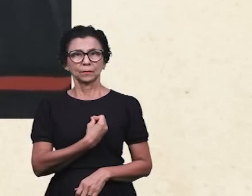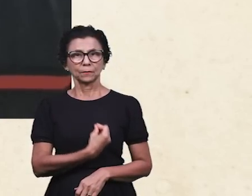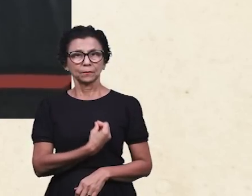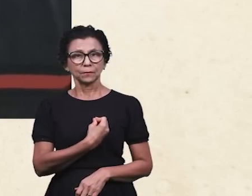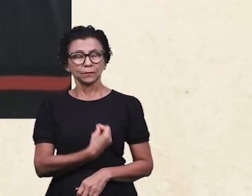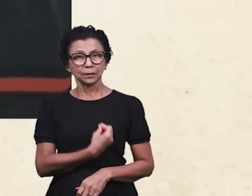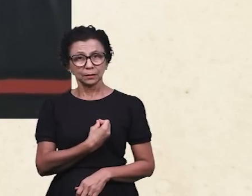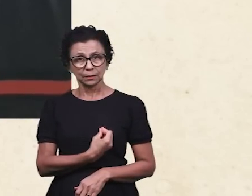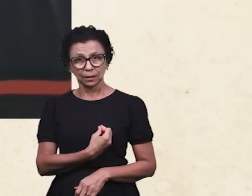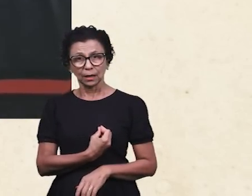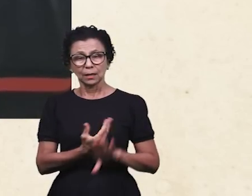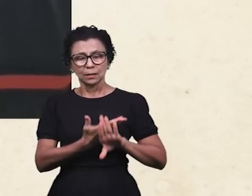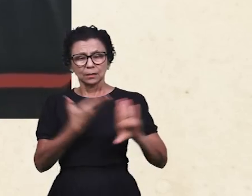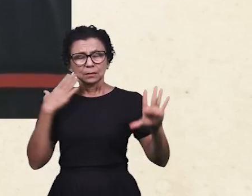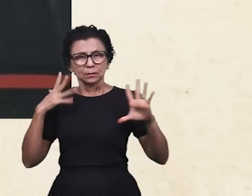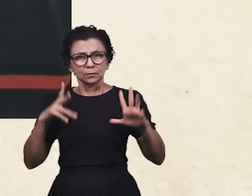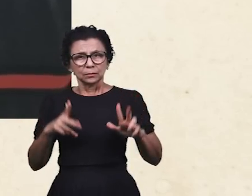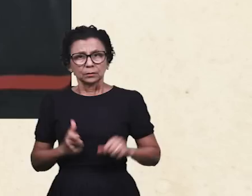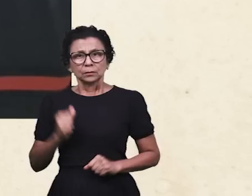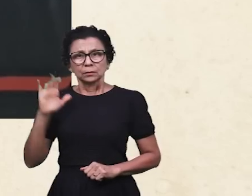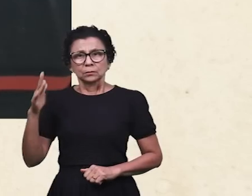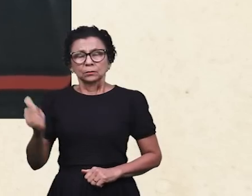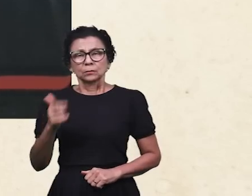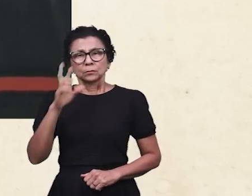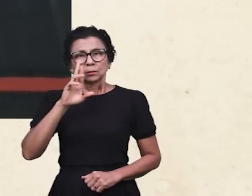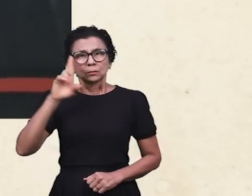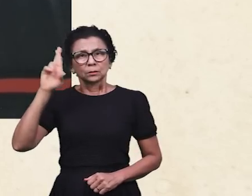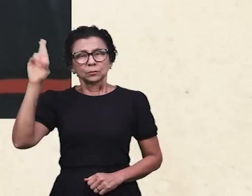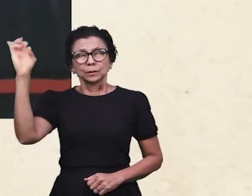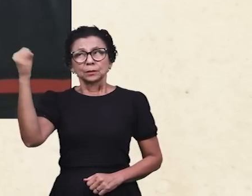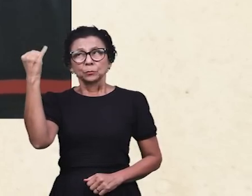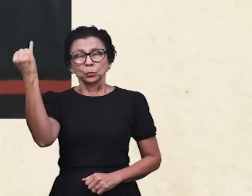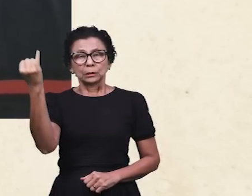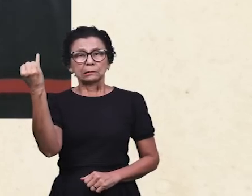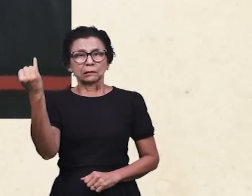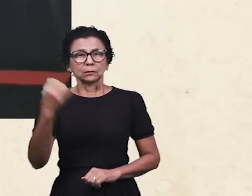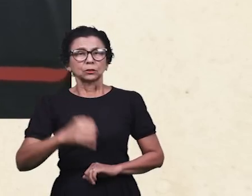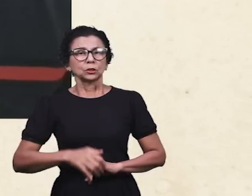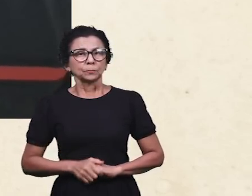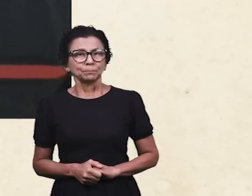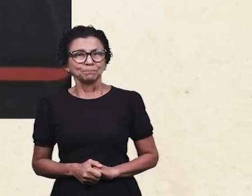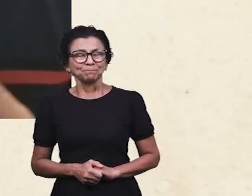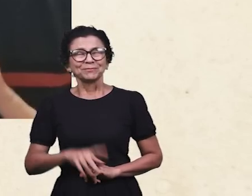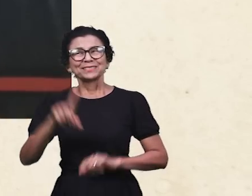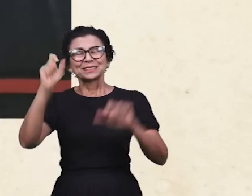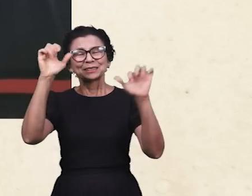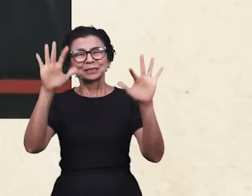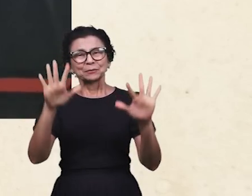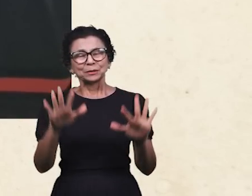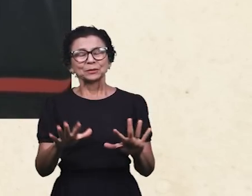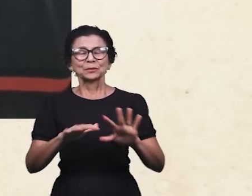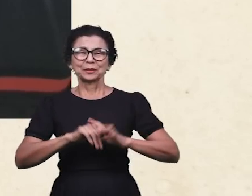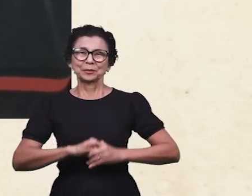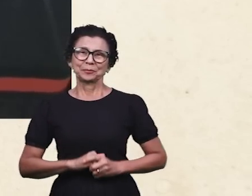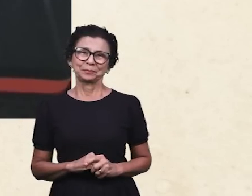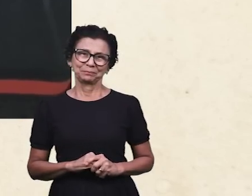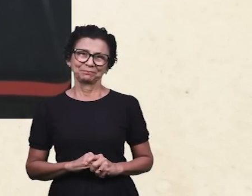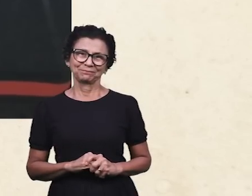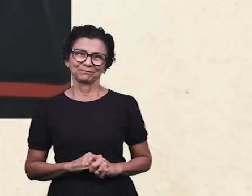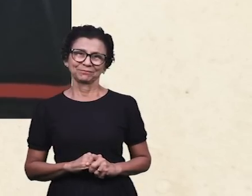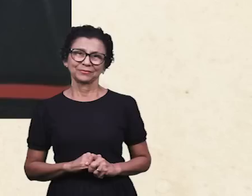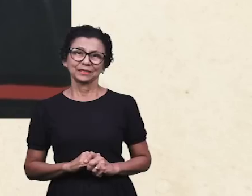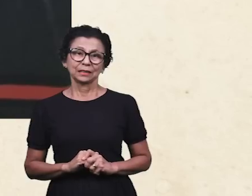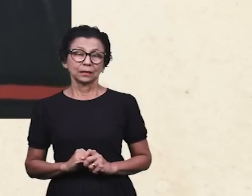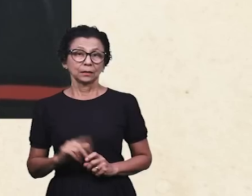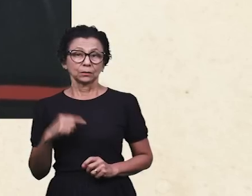adorando ao Senhor pelo que Ele é, pela importância que Ele tem dentro do nosso coração. Que o Senhor nos abençoe com essa meditação e